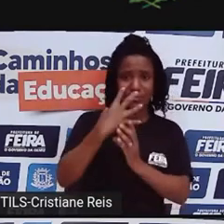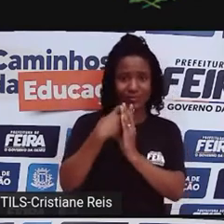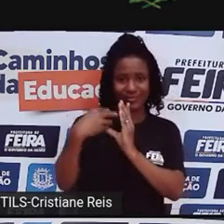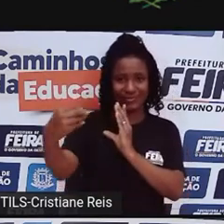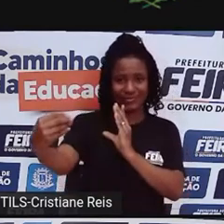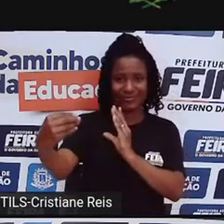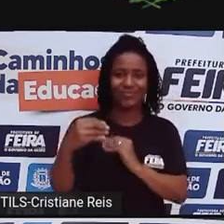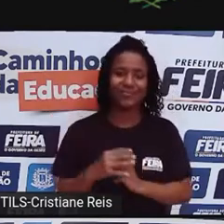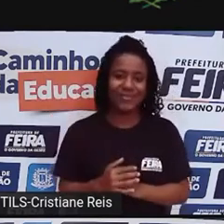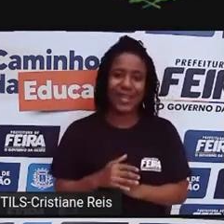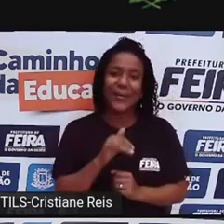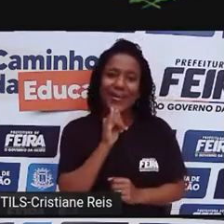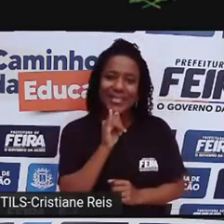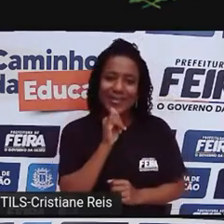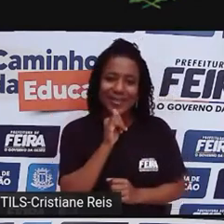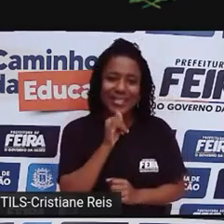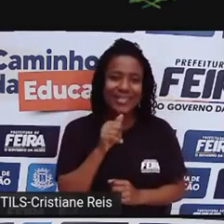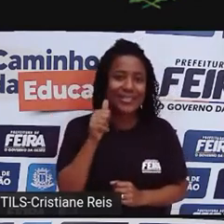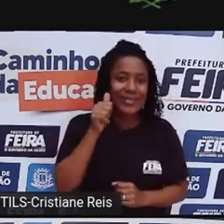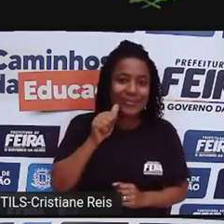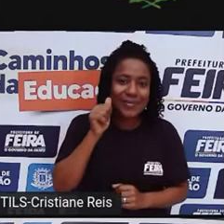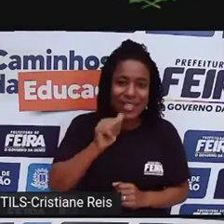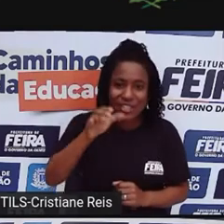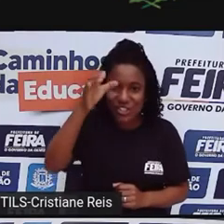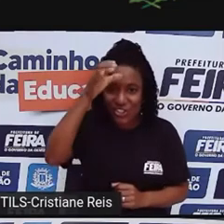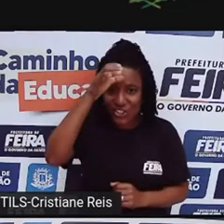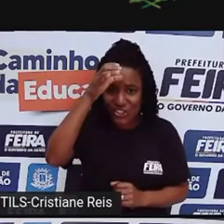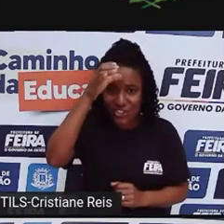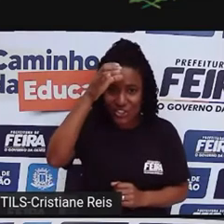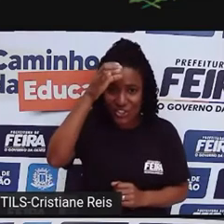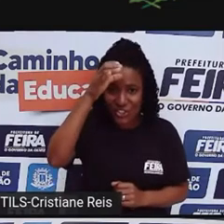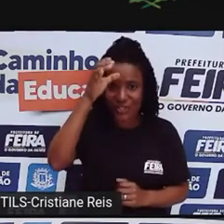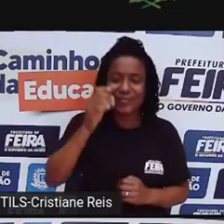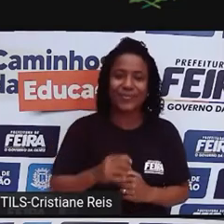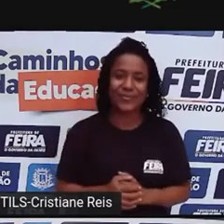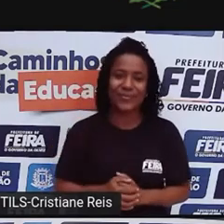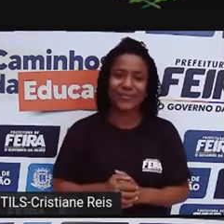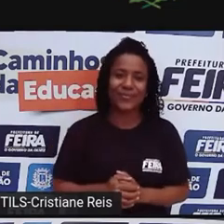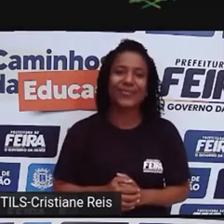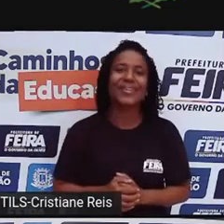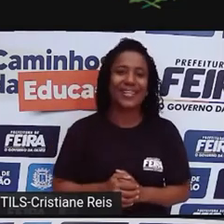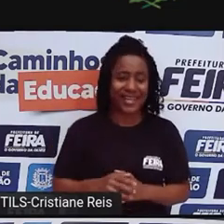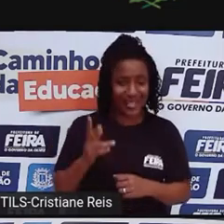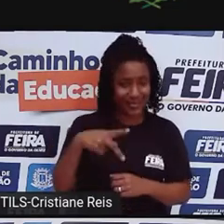A minha tia, ela é professora. Sim. E ela é professora do ensino fundamental.